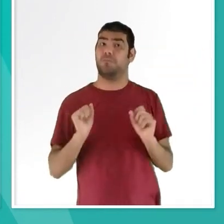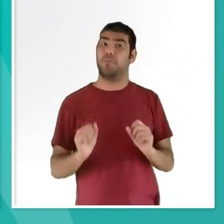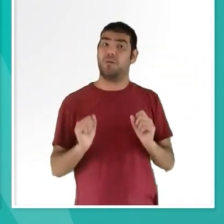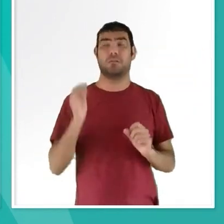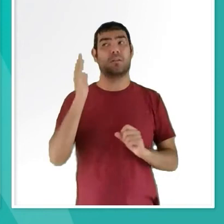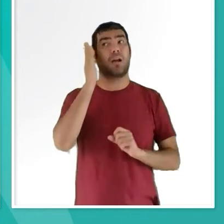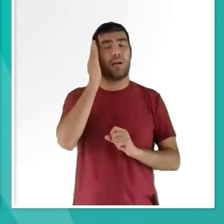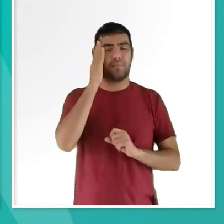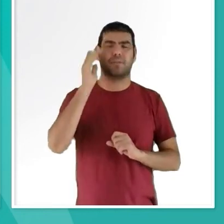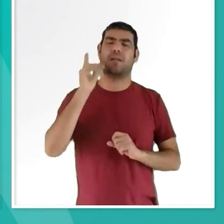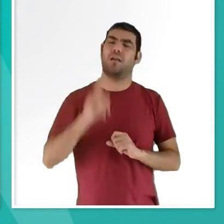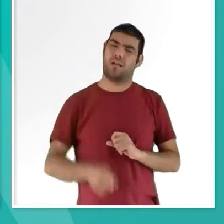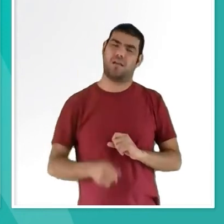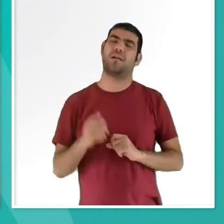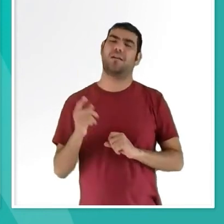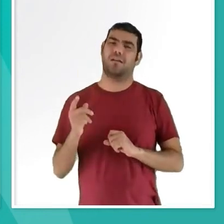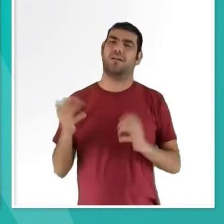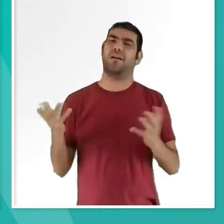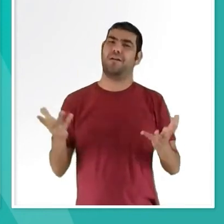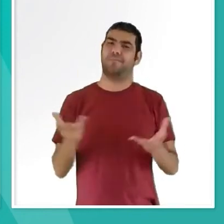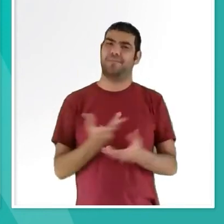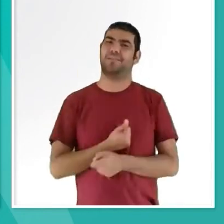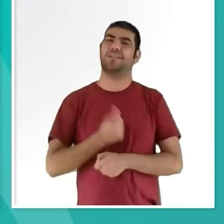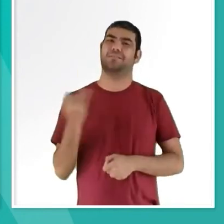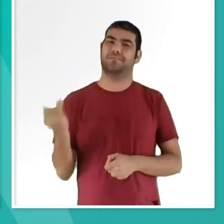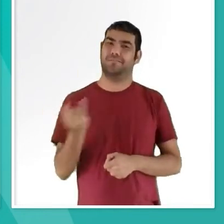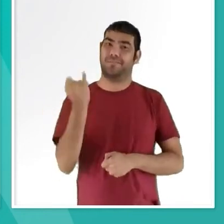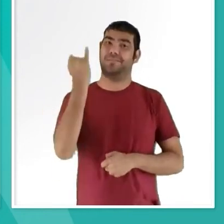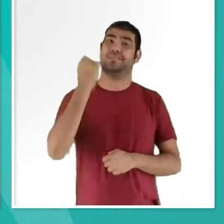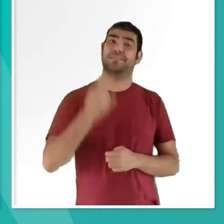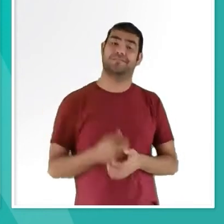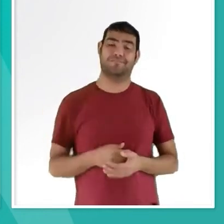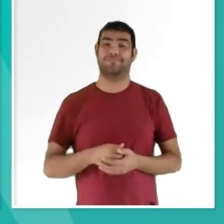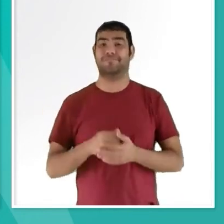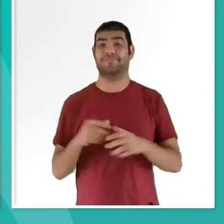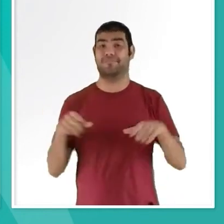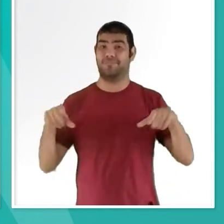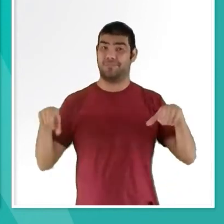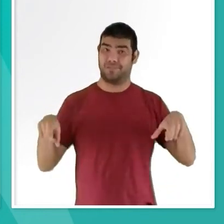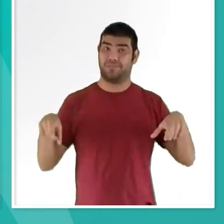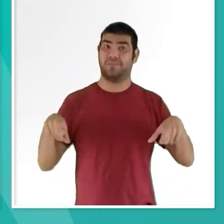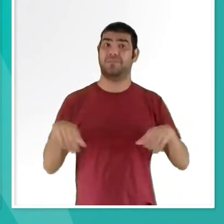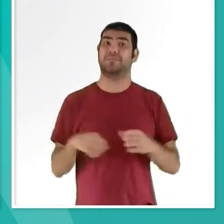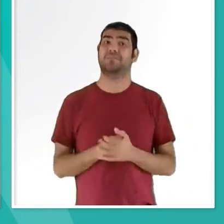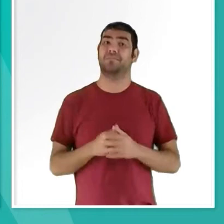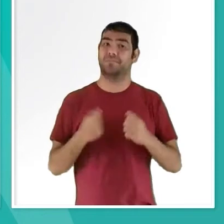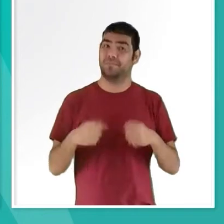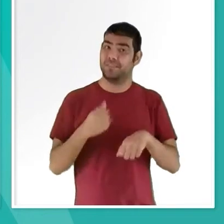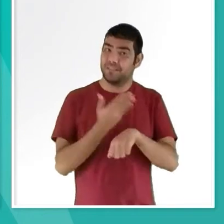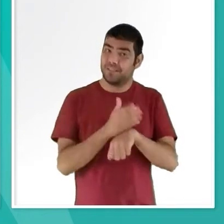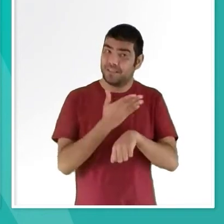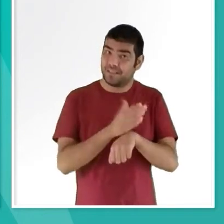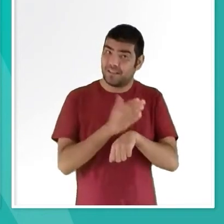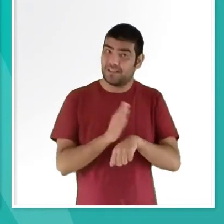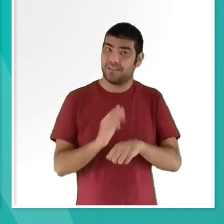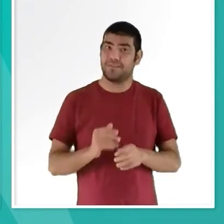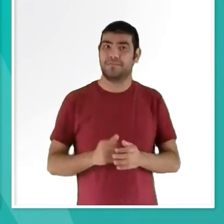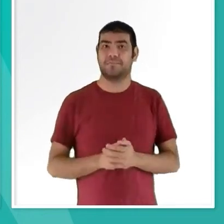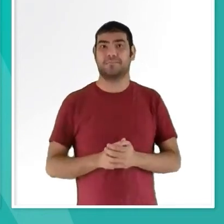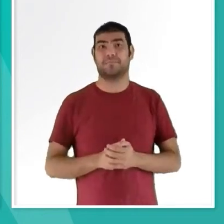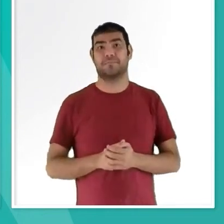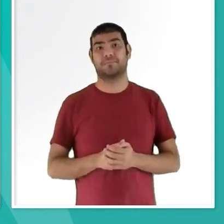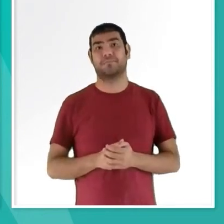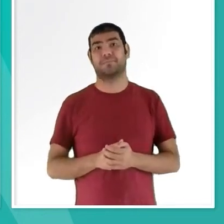uma habilidade muito boa no futebol que deve ser treinada bastante. E agora nós temos a habilidade